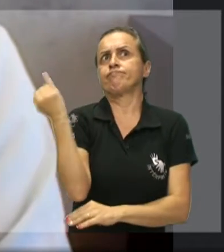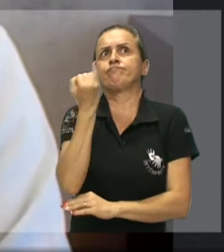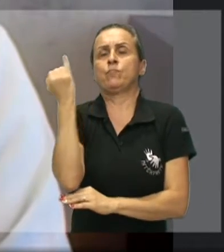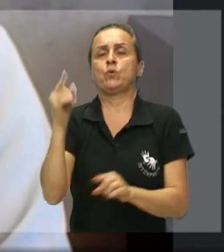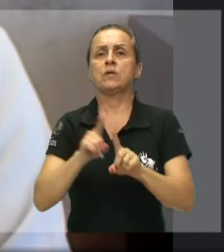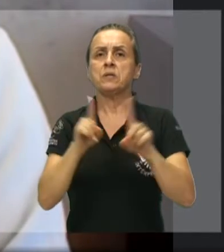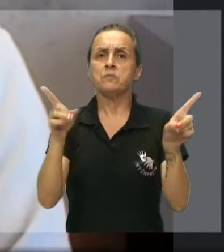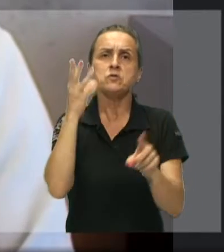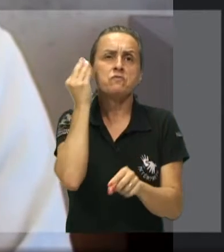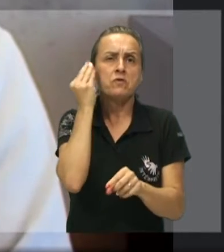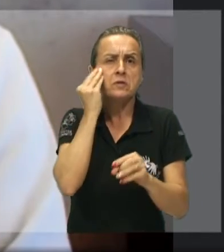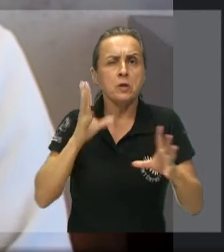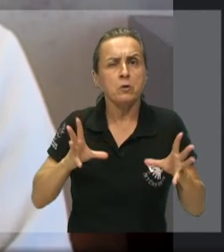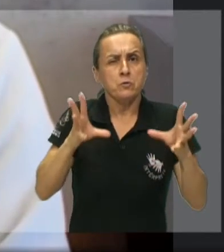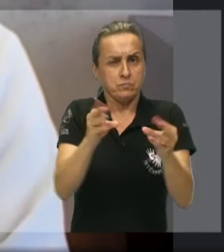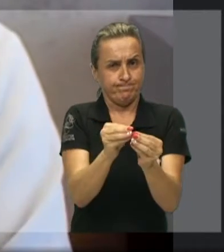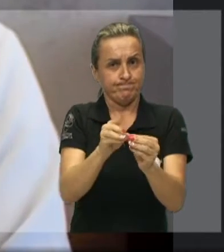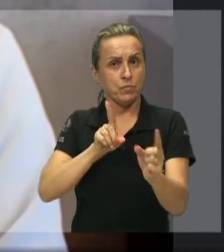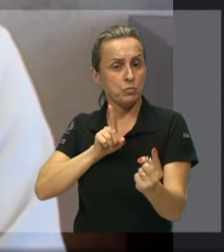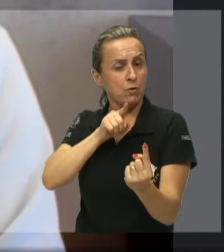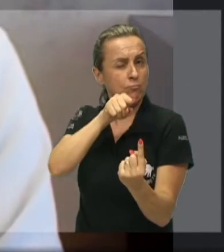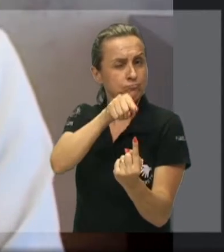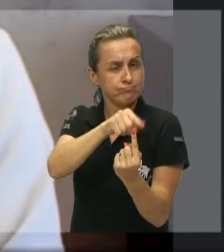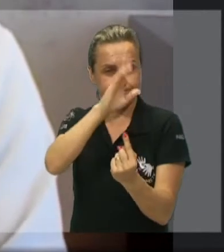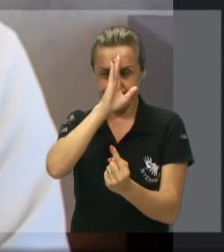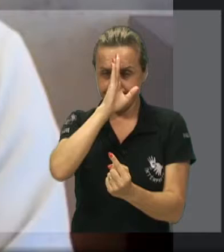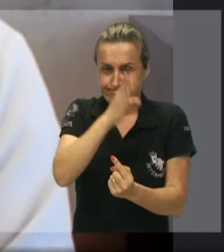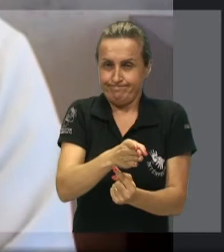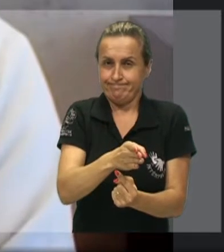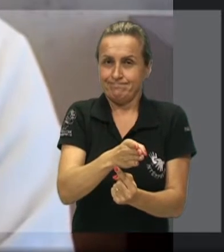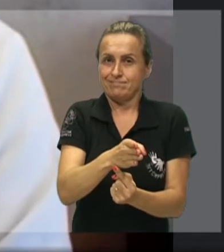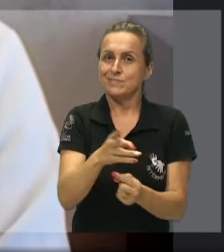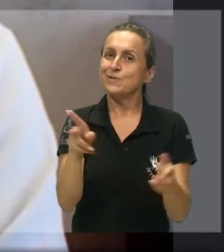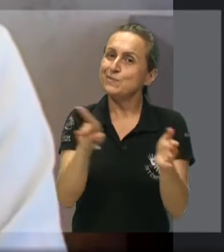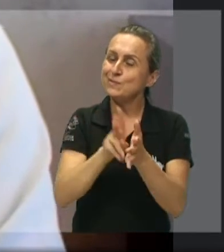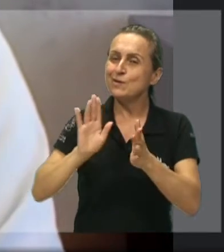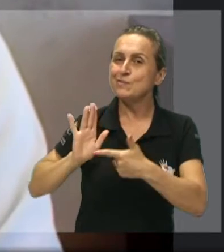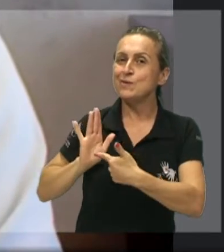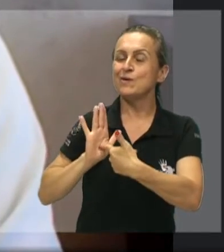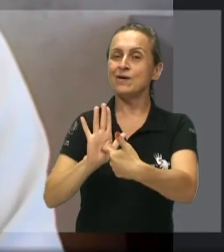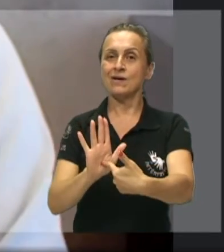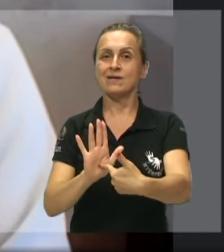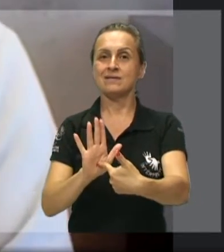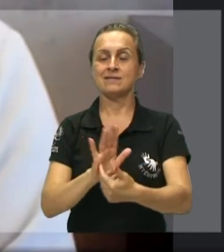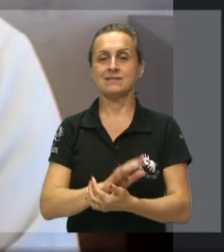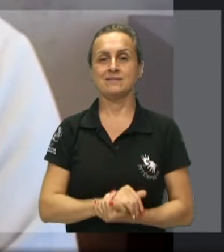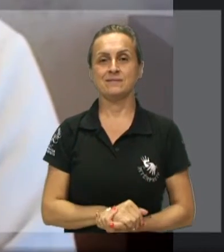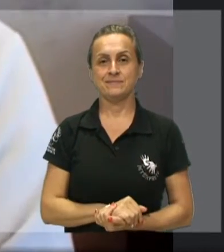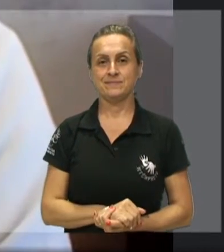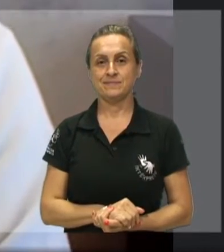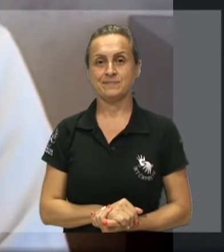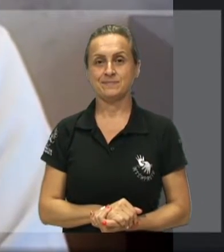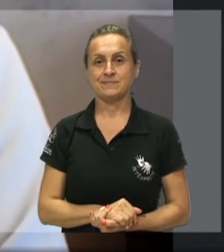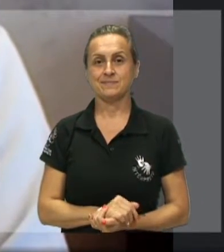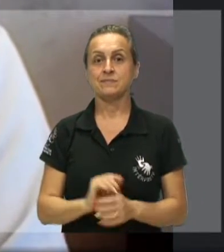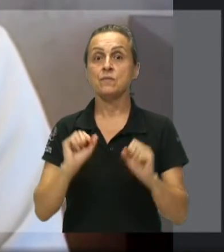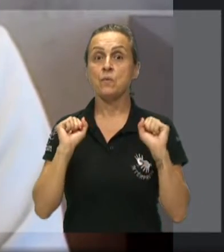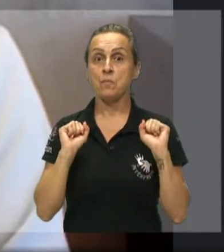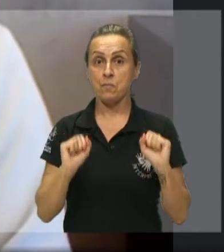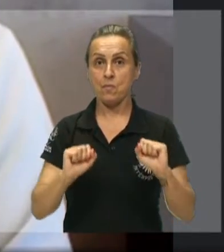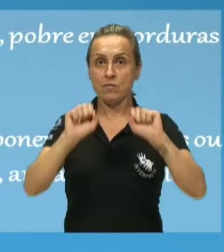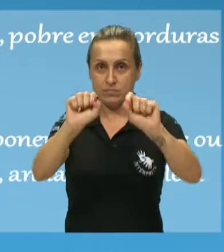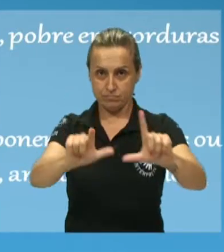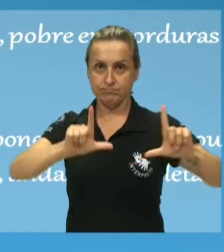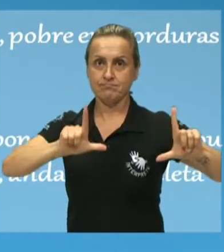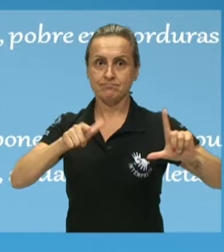breve e sucinto e objetivo, endereçado à apresentação no caso. Então, poderia passar primeiro o